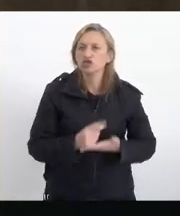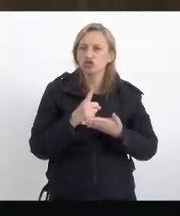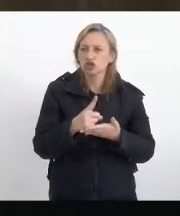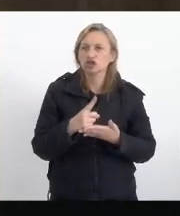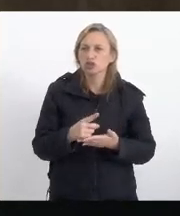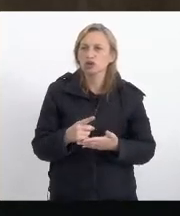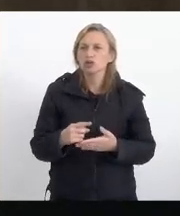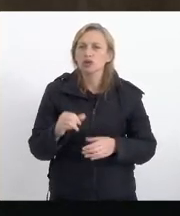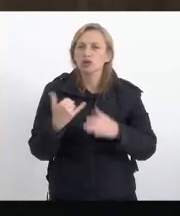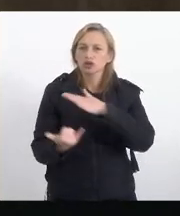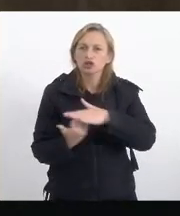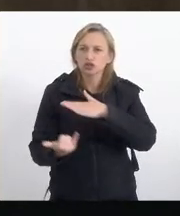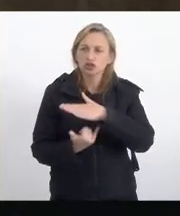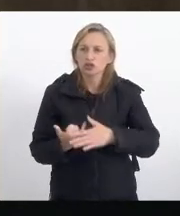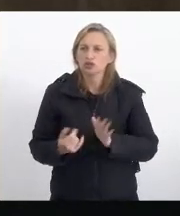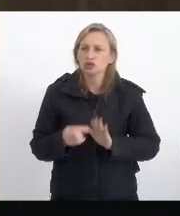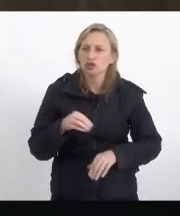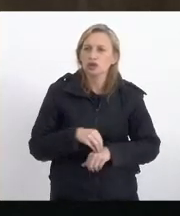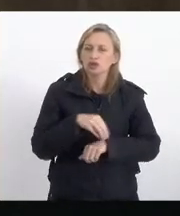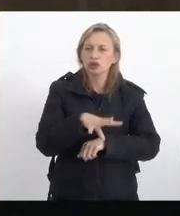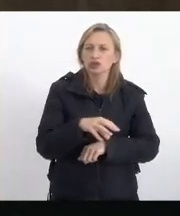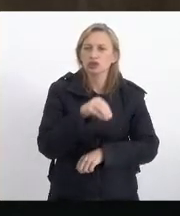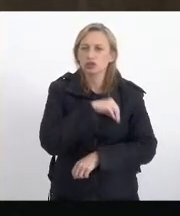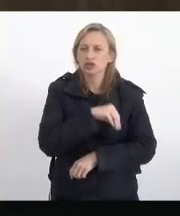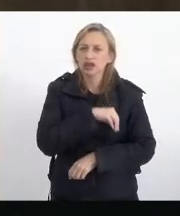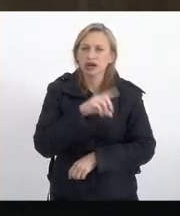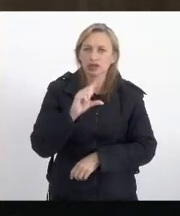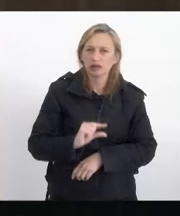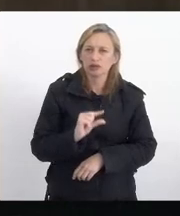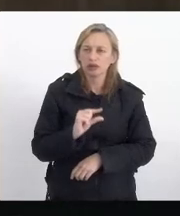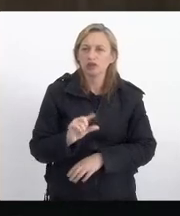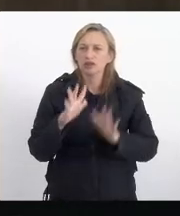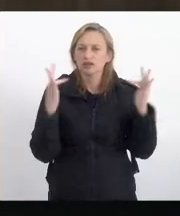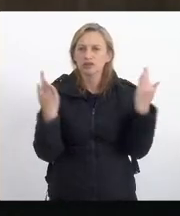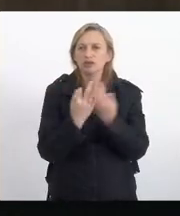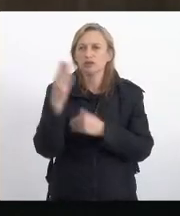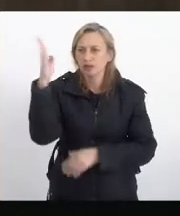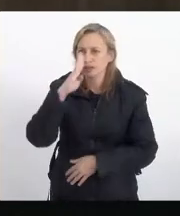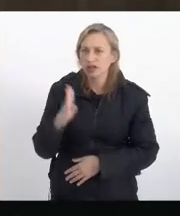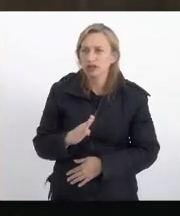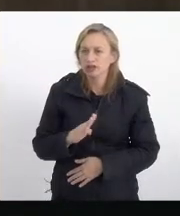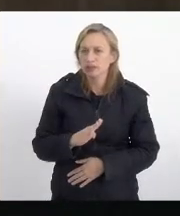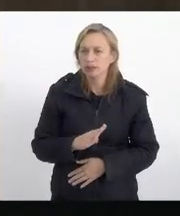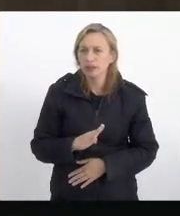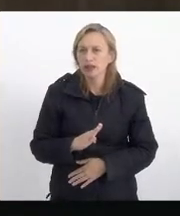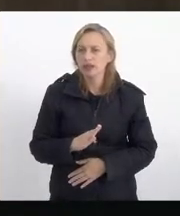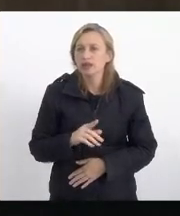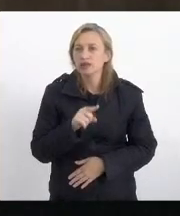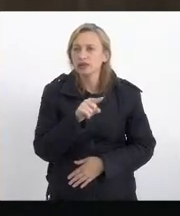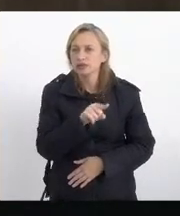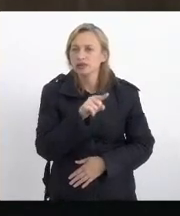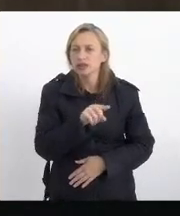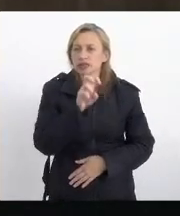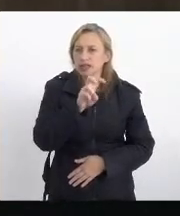o Instituto indica o salário mínimo para a família brasileira. A partida é